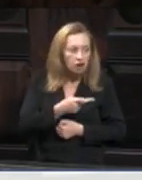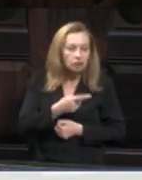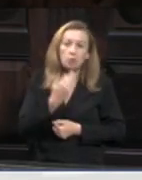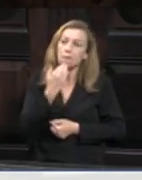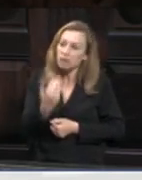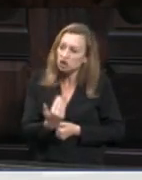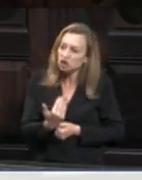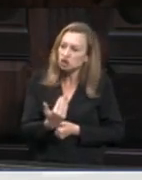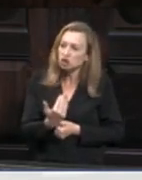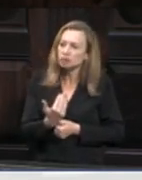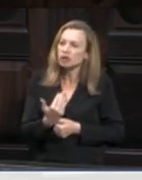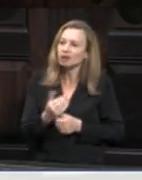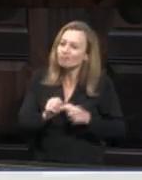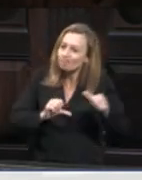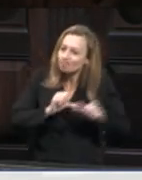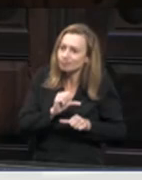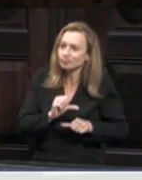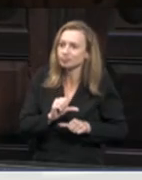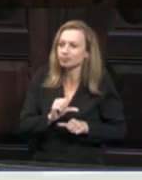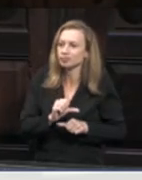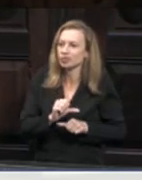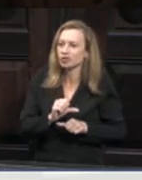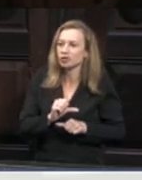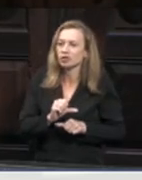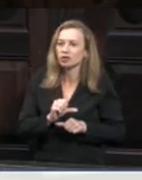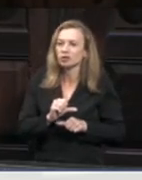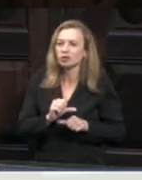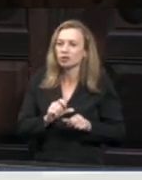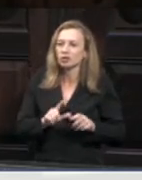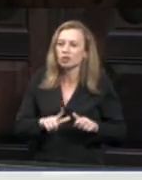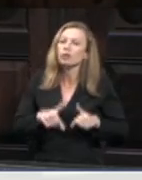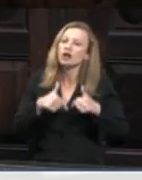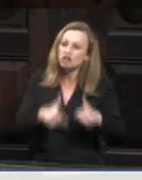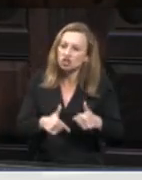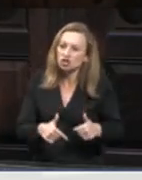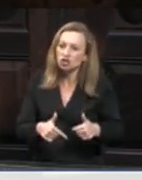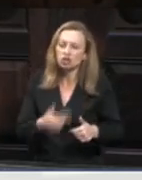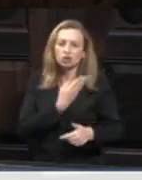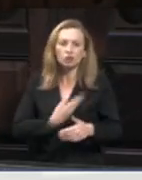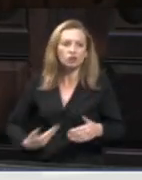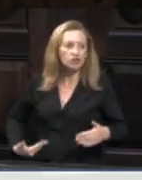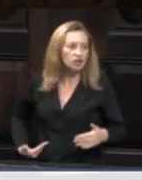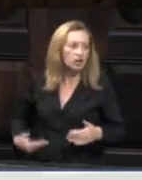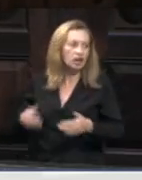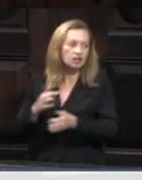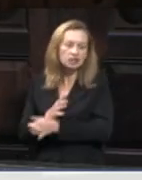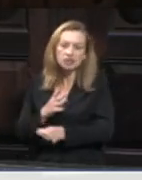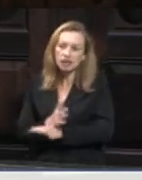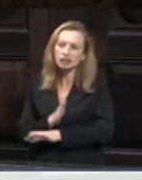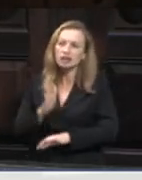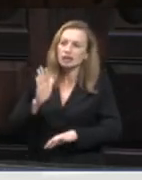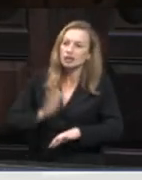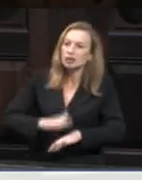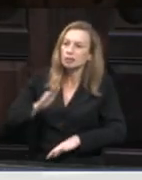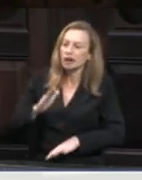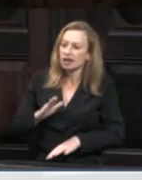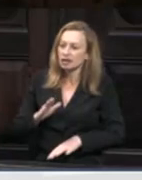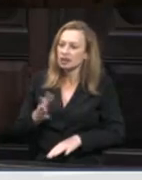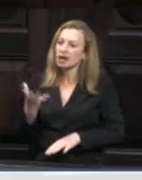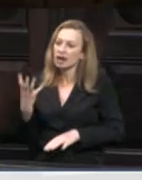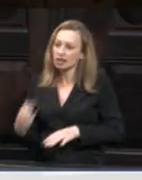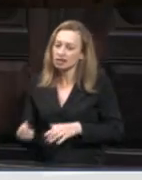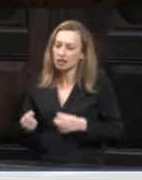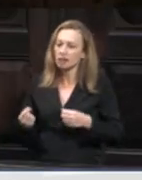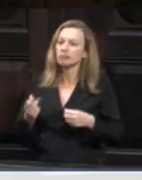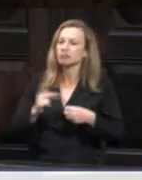apelo, para que mude o modo e o jeito de governar a cidade que mais recebe royalties de petróleo do